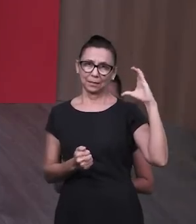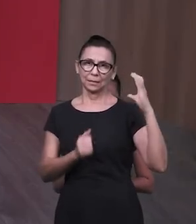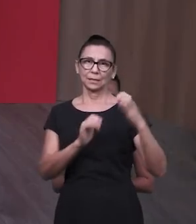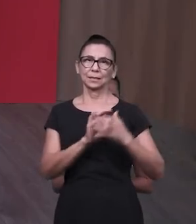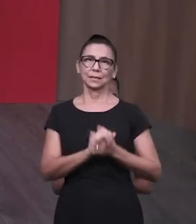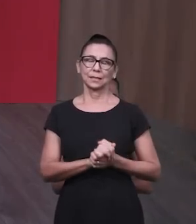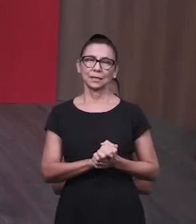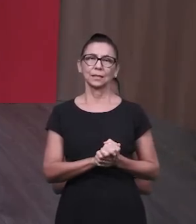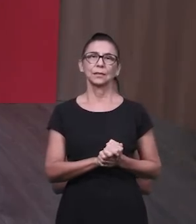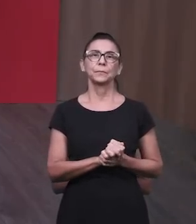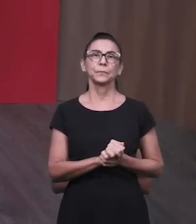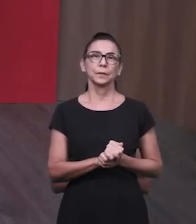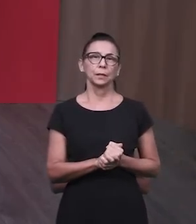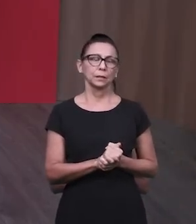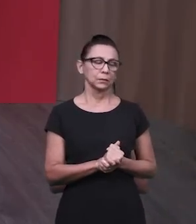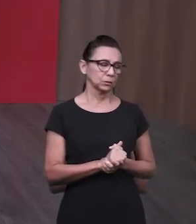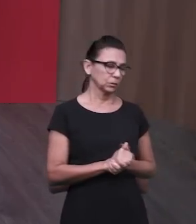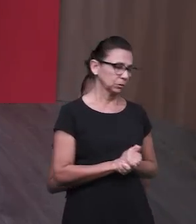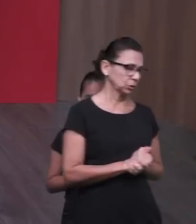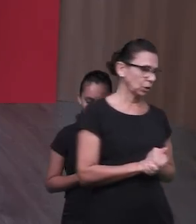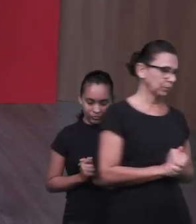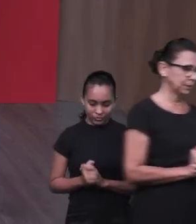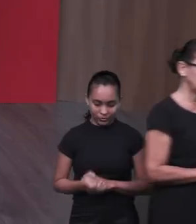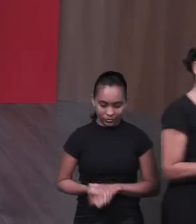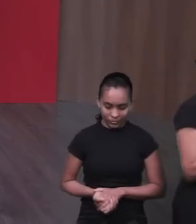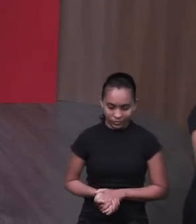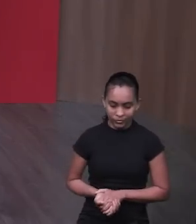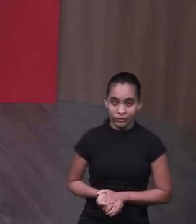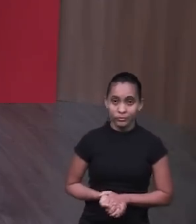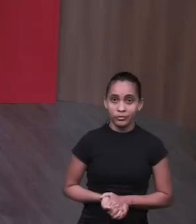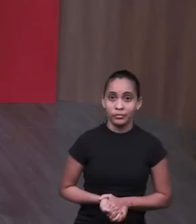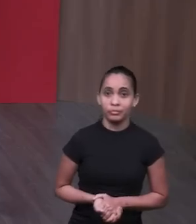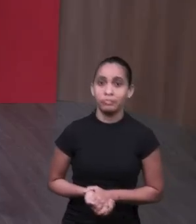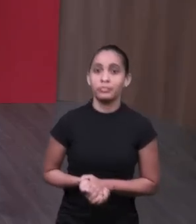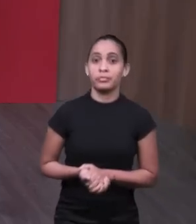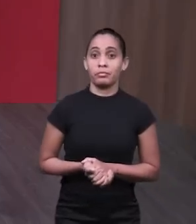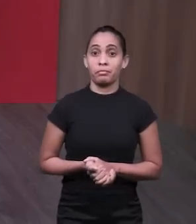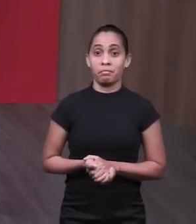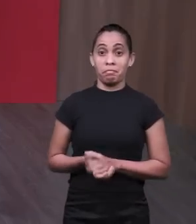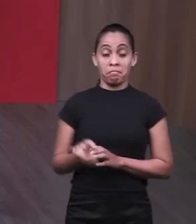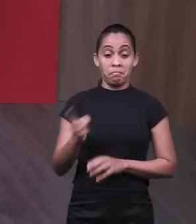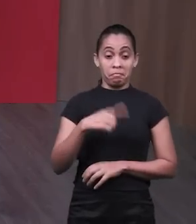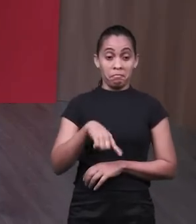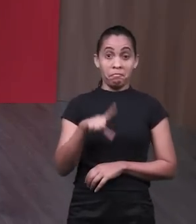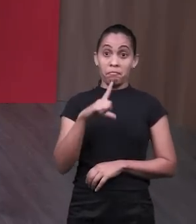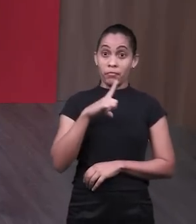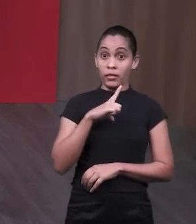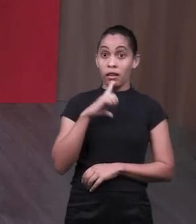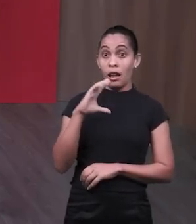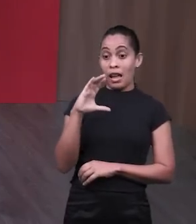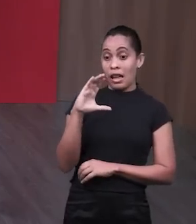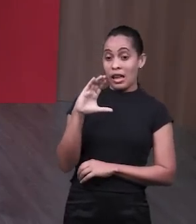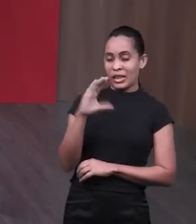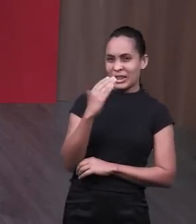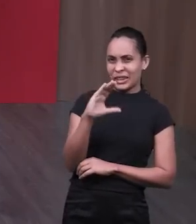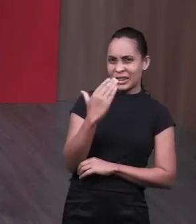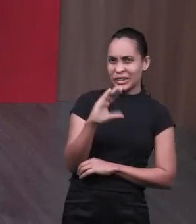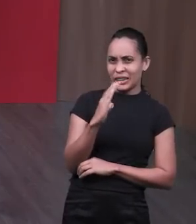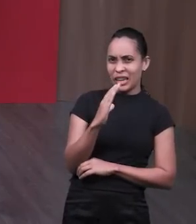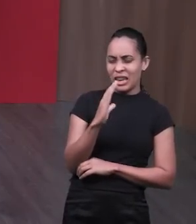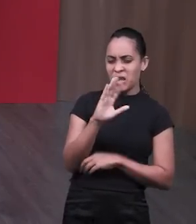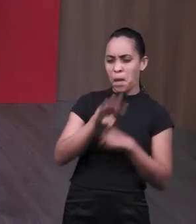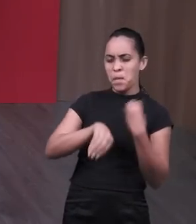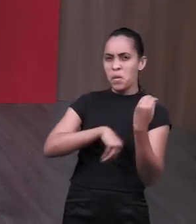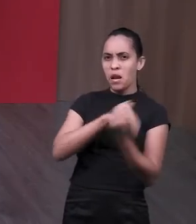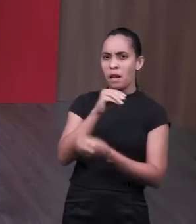chamada ciência muitos jovens tropeçarem, porque eles têm essas teorias e essa ciência misturado